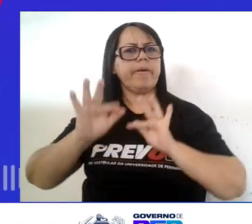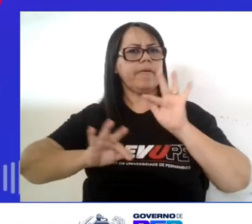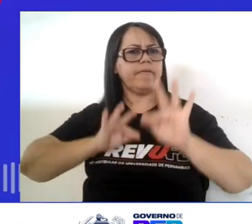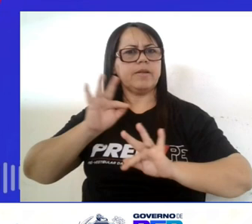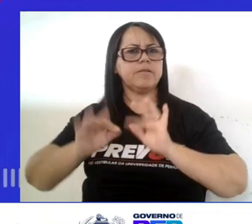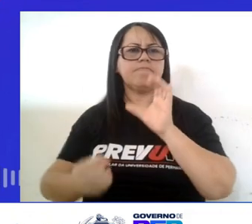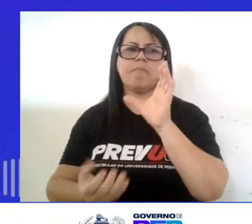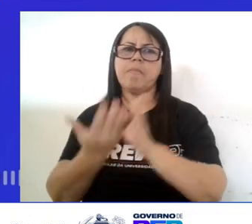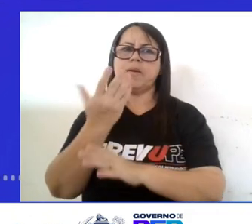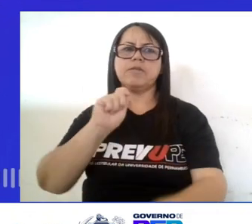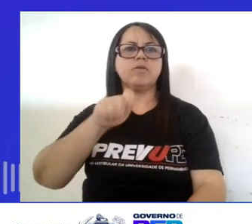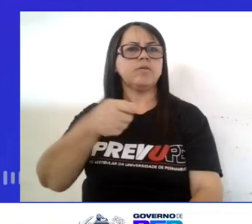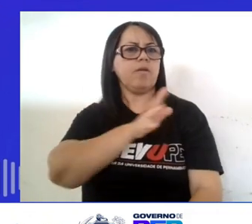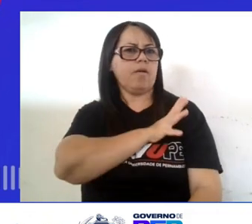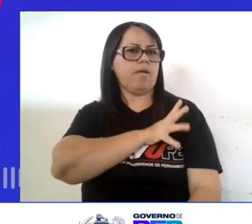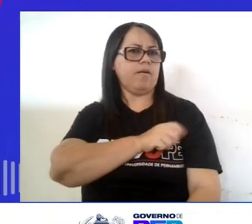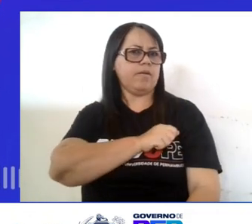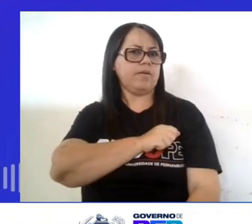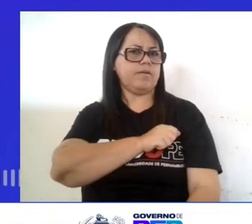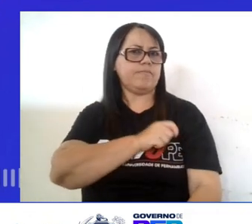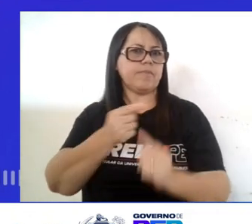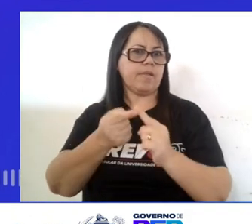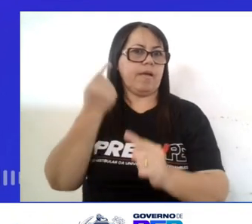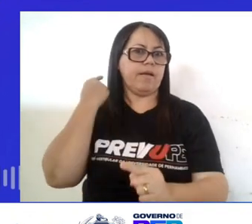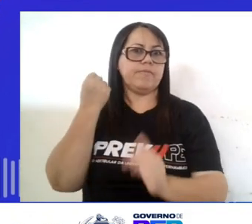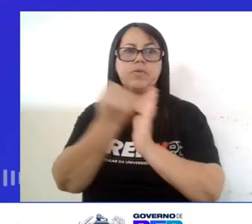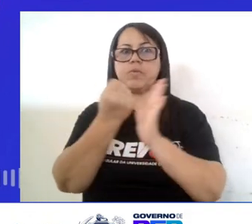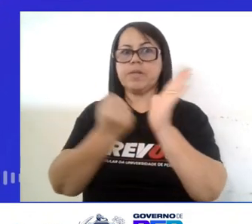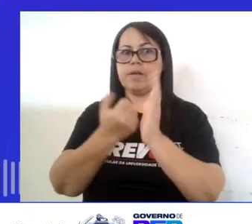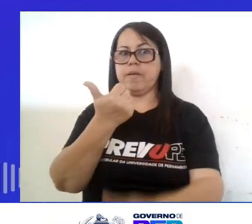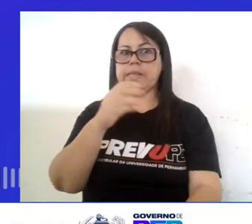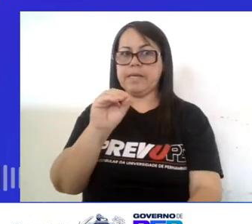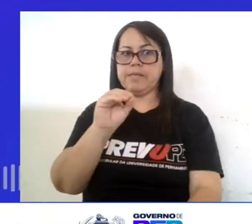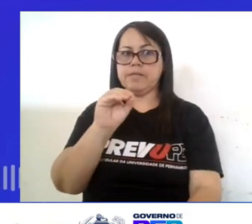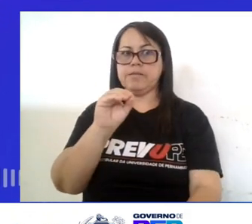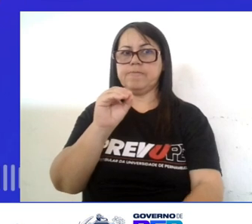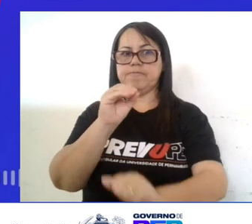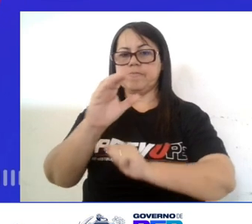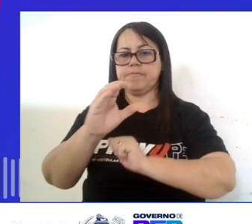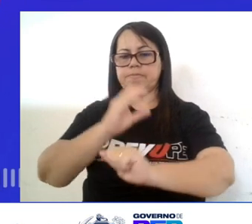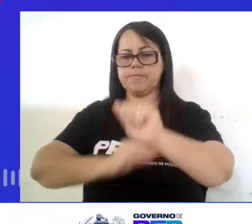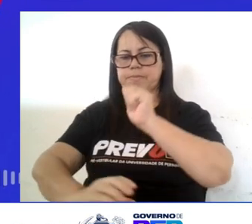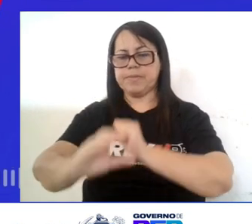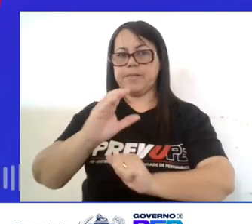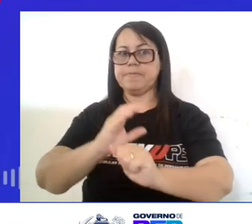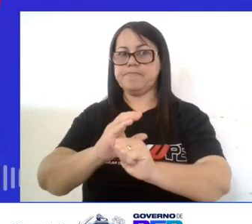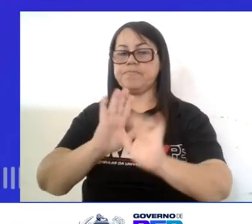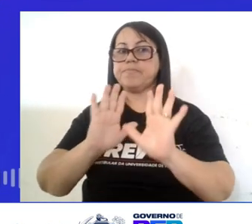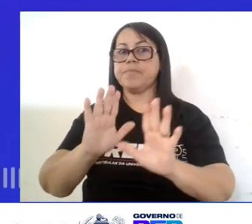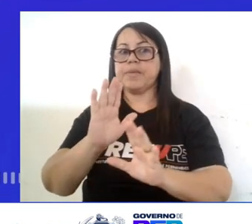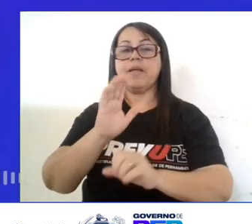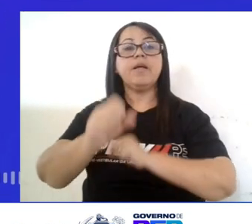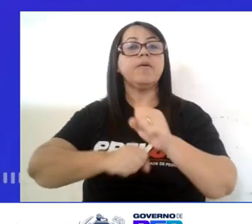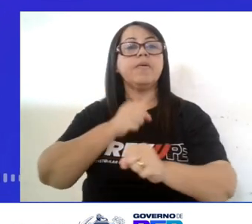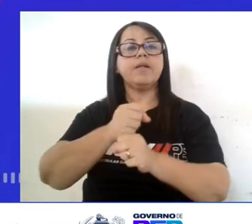remontam aos século X antes de crist no ano 70 depois de Cristo os judeus são